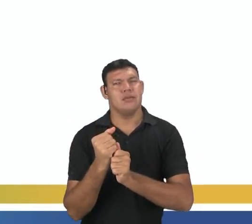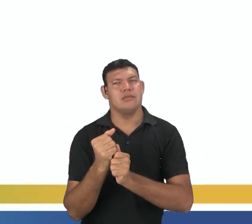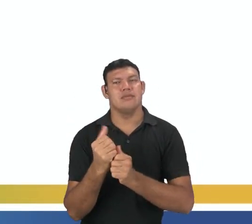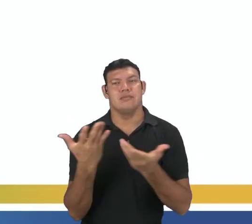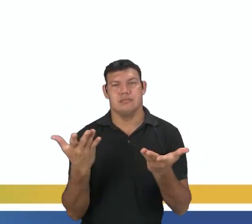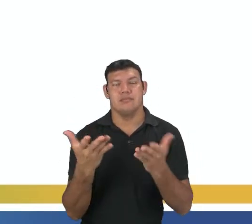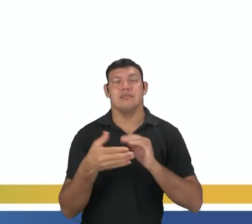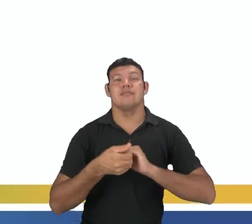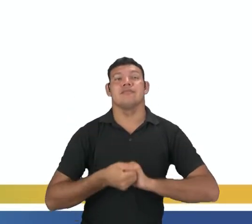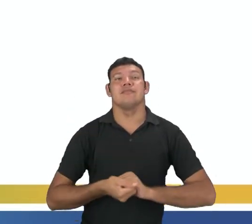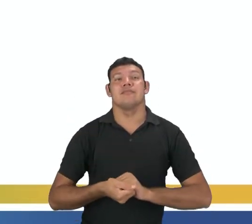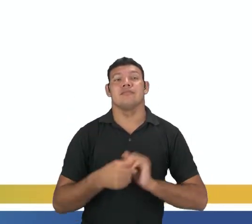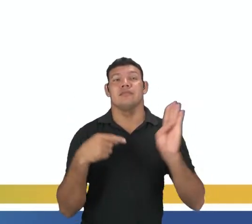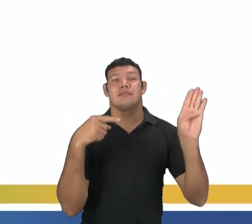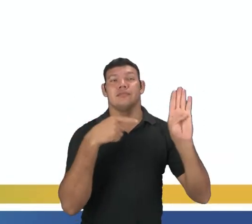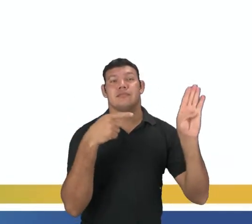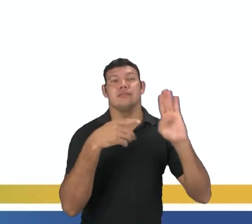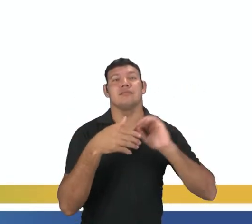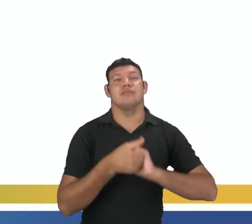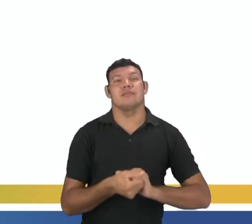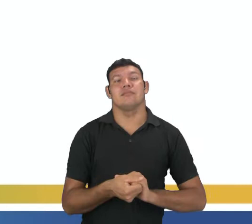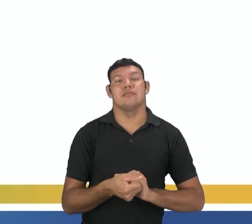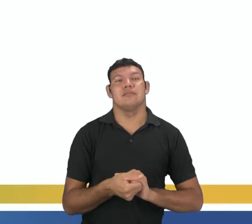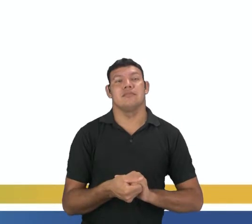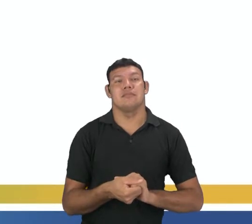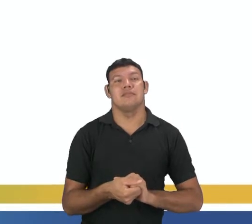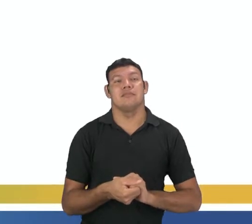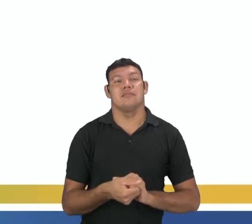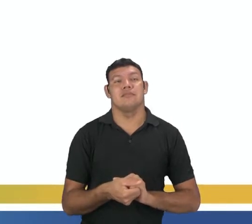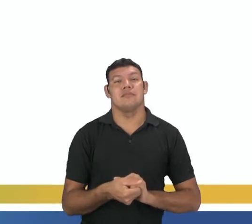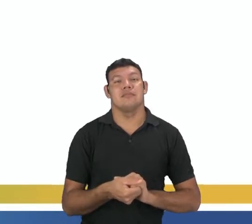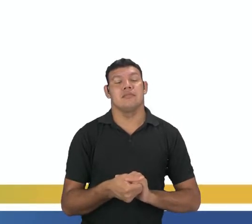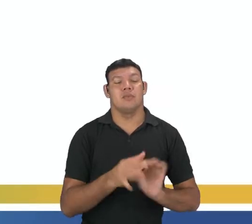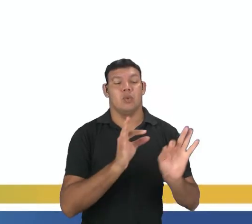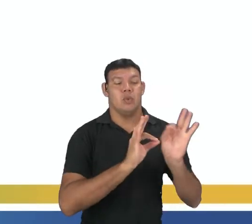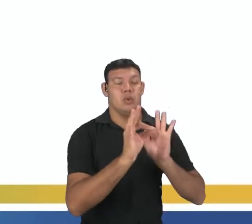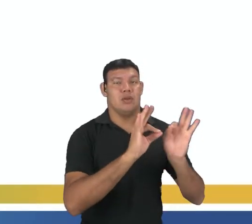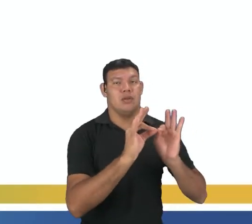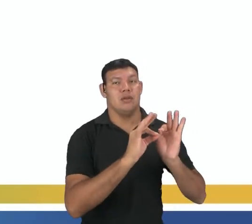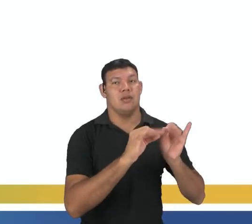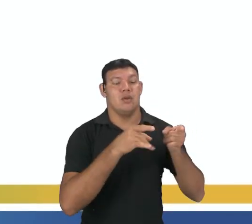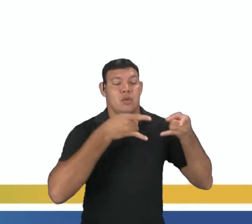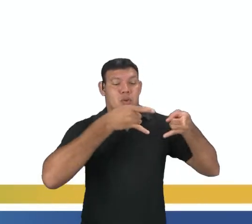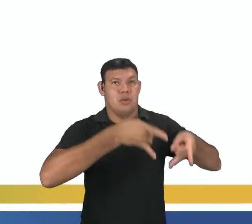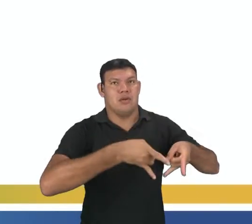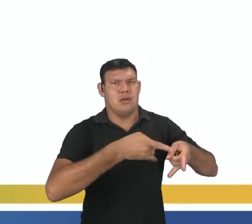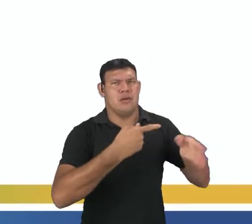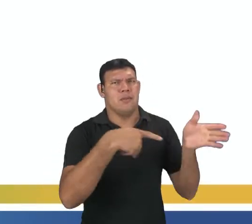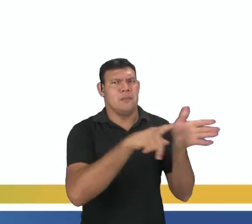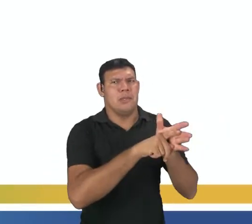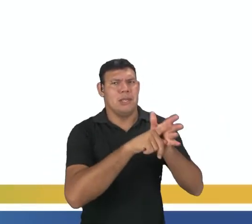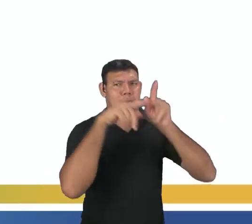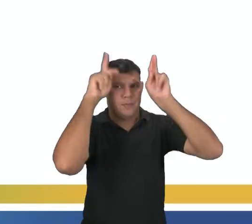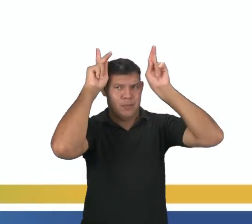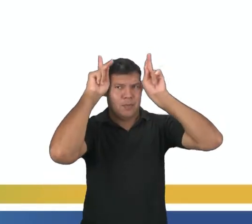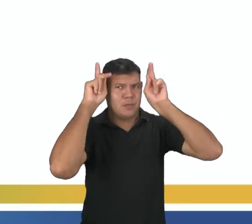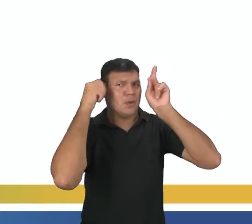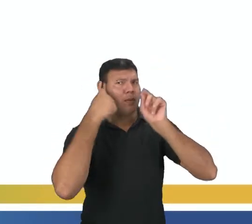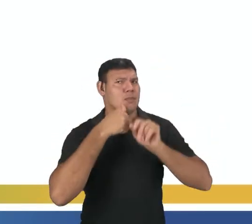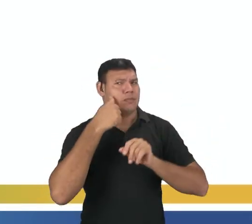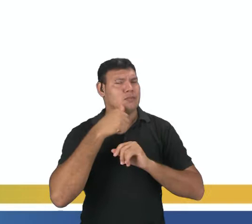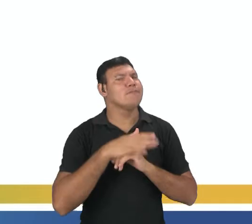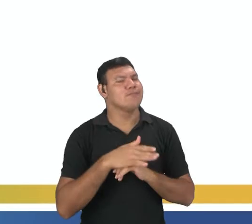história? Letra B, como fazer uma cama de princesa? É sobre isso que fala? Fala